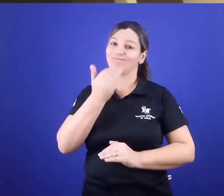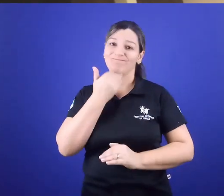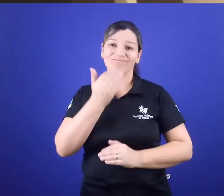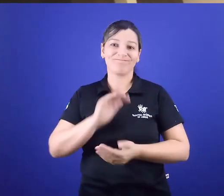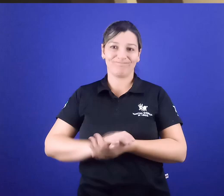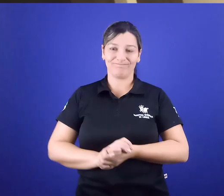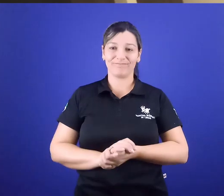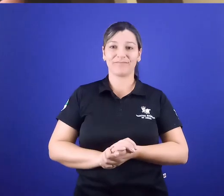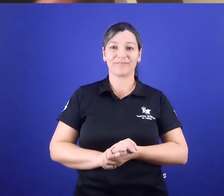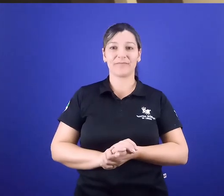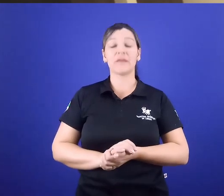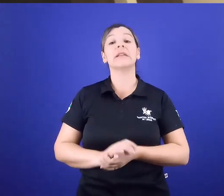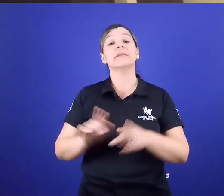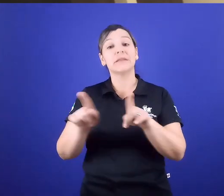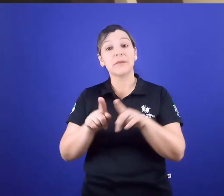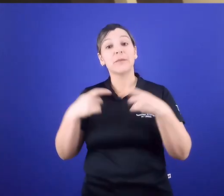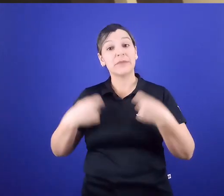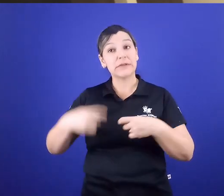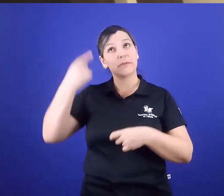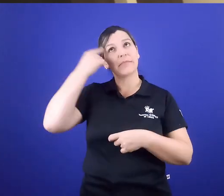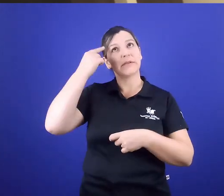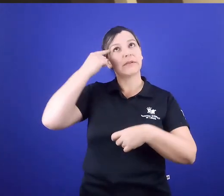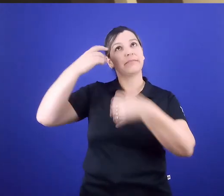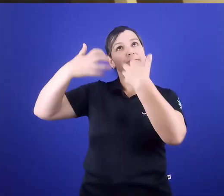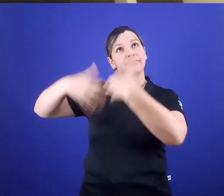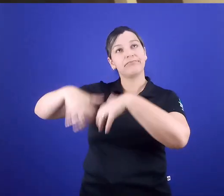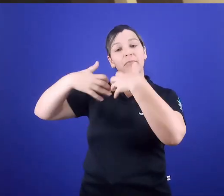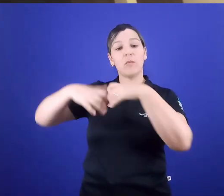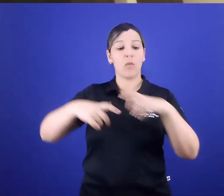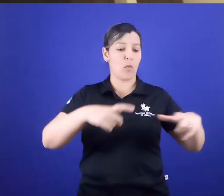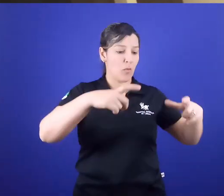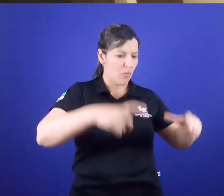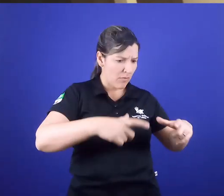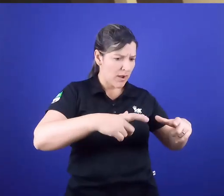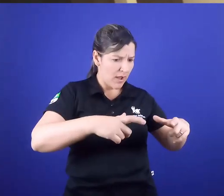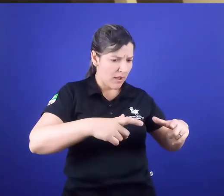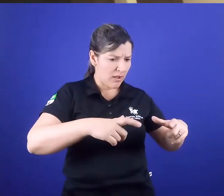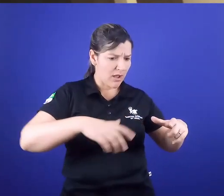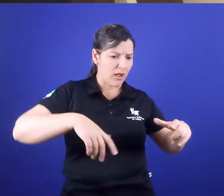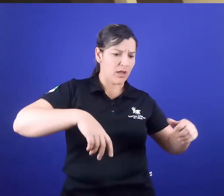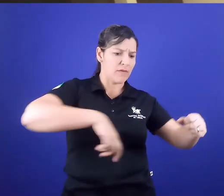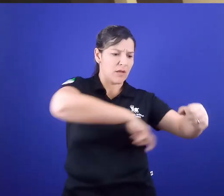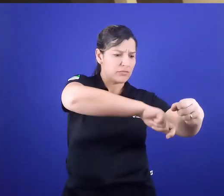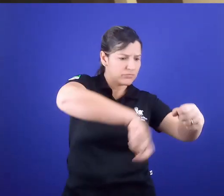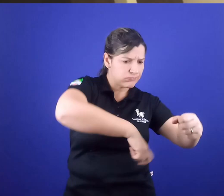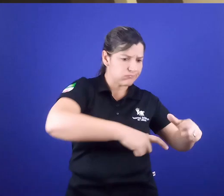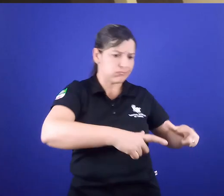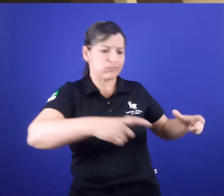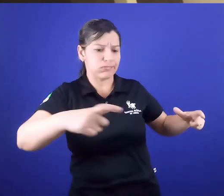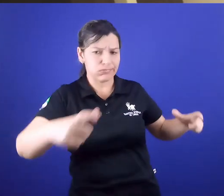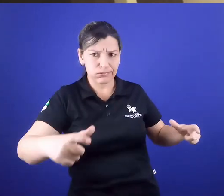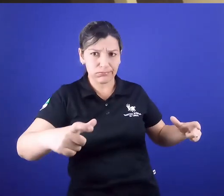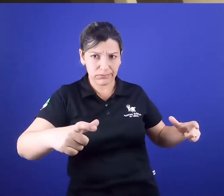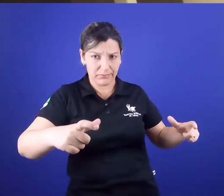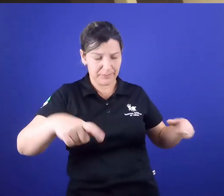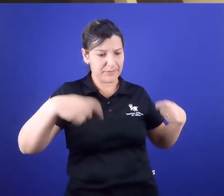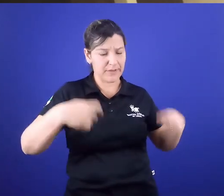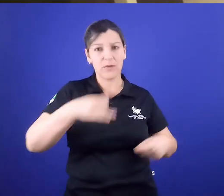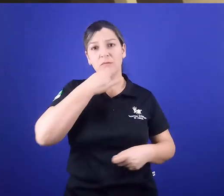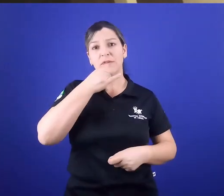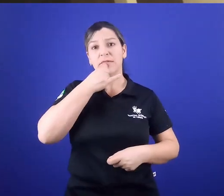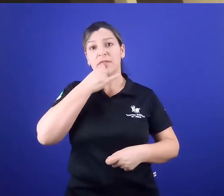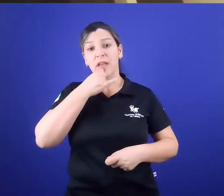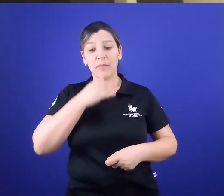sérios problemas, né? Espaço, eu preciso ter espaço para produzir esse cardápio. Qual é o espaço que eu tenho que ter? Quando a gente